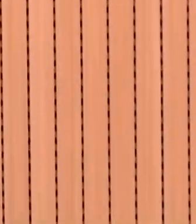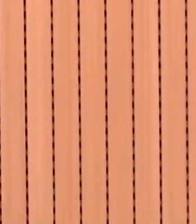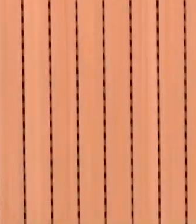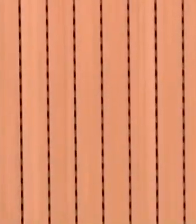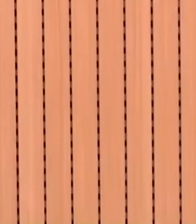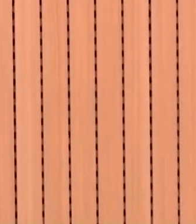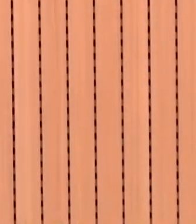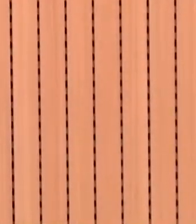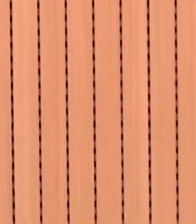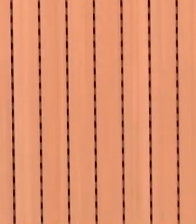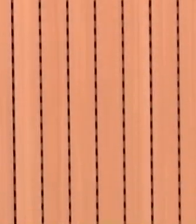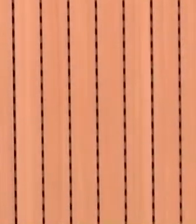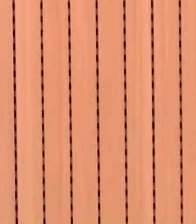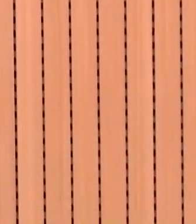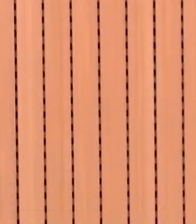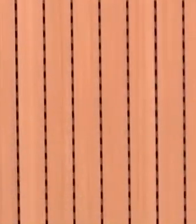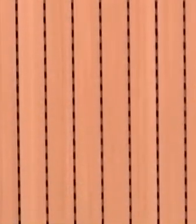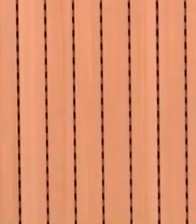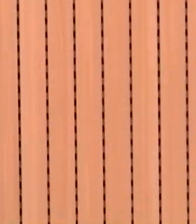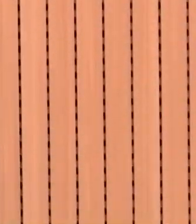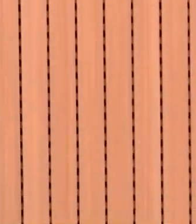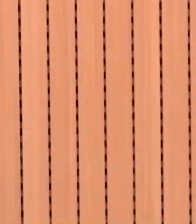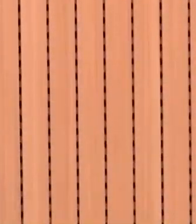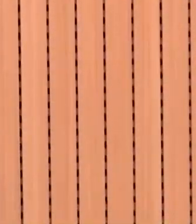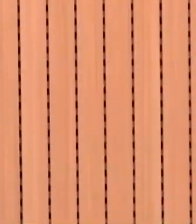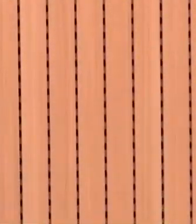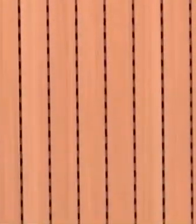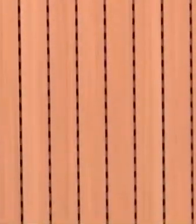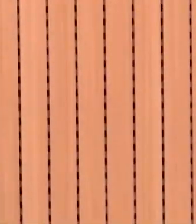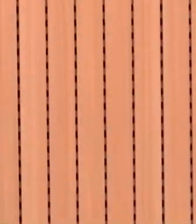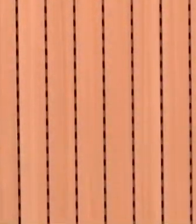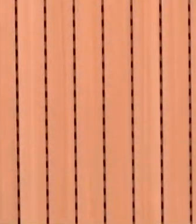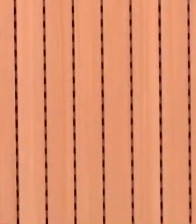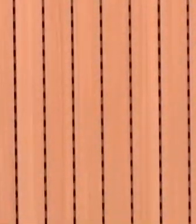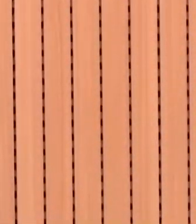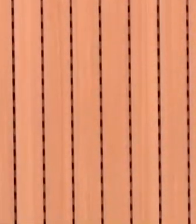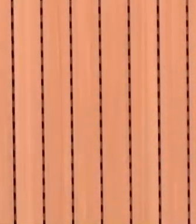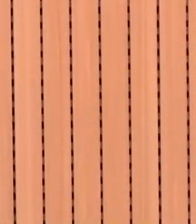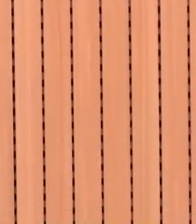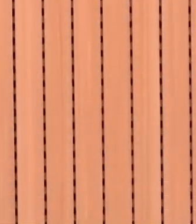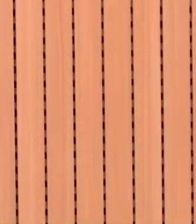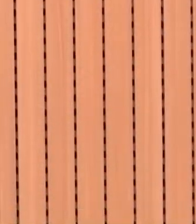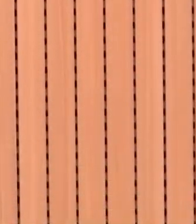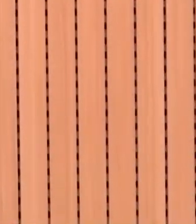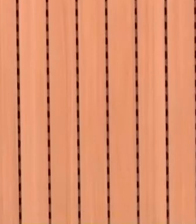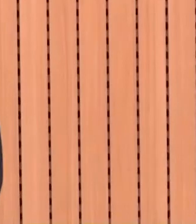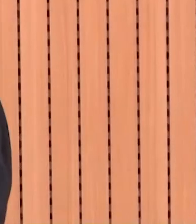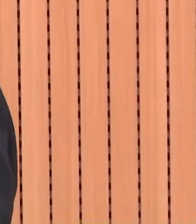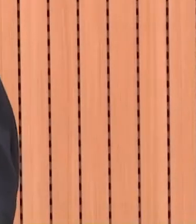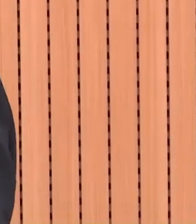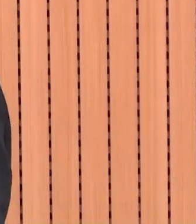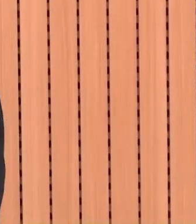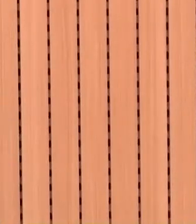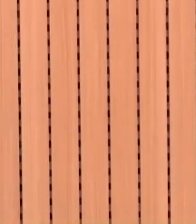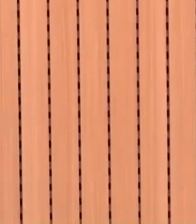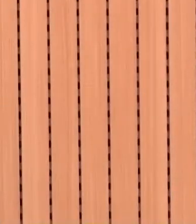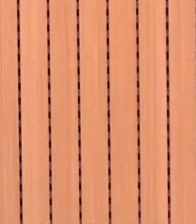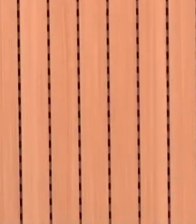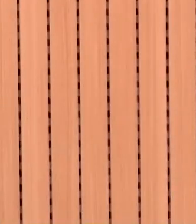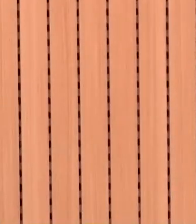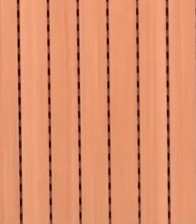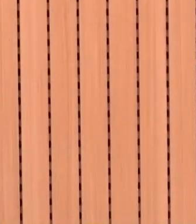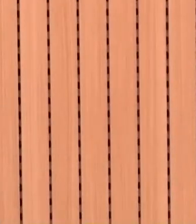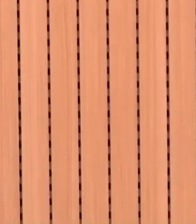da Comissão dos Idosos. Que avaliação você faz? Ele disse que veio aqui para provocar os vereadores. Olha, eu, sinceramente, eu